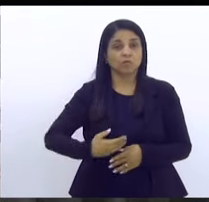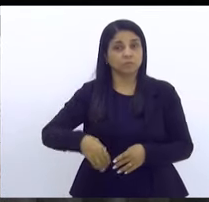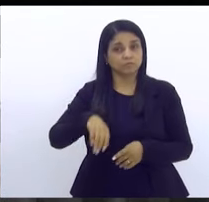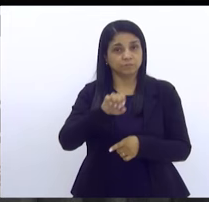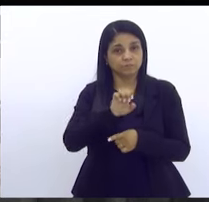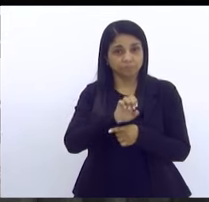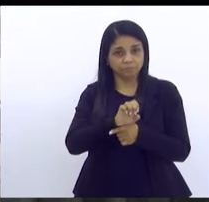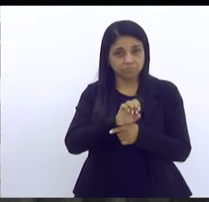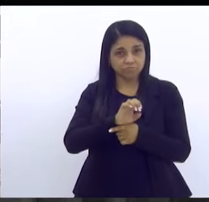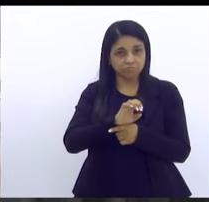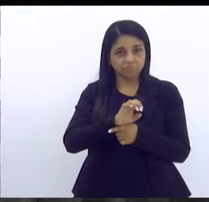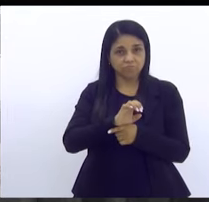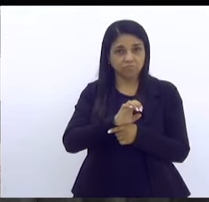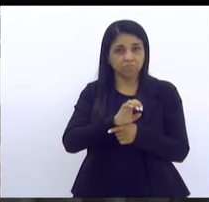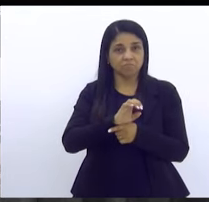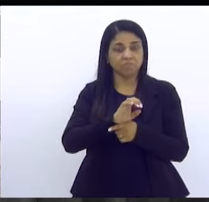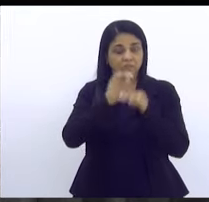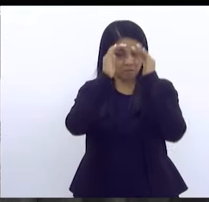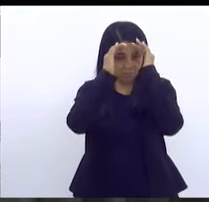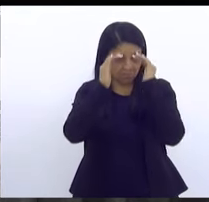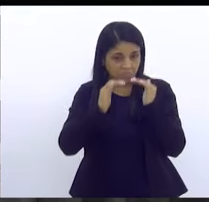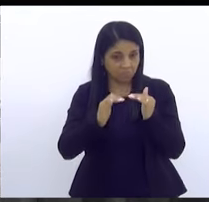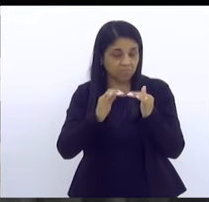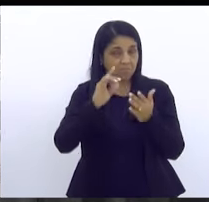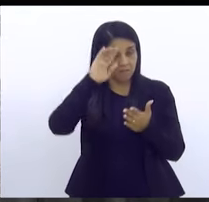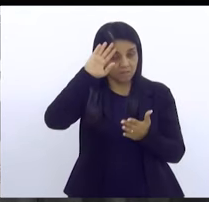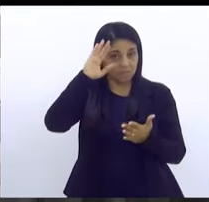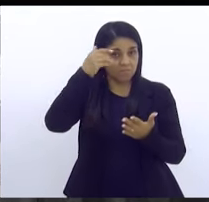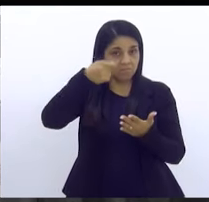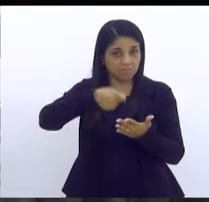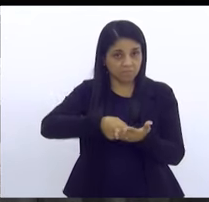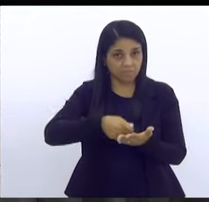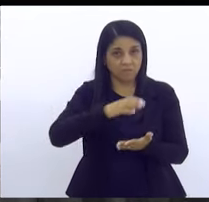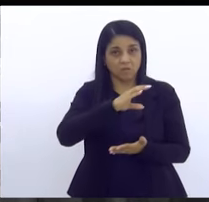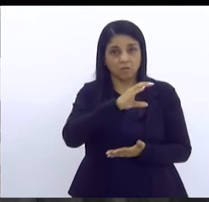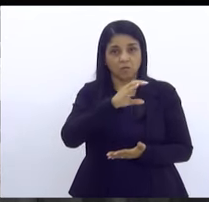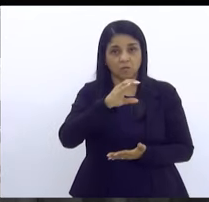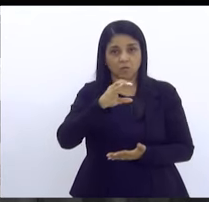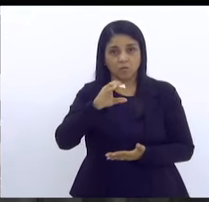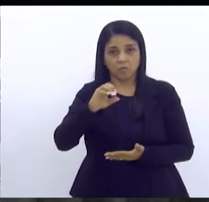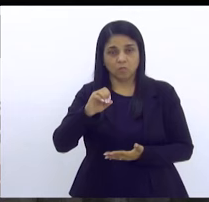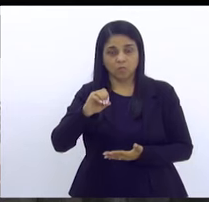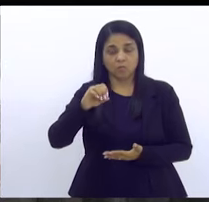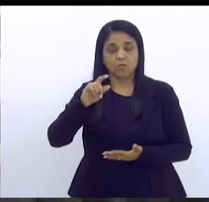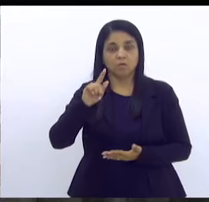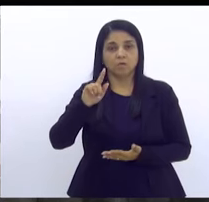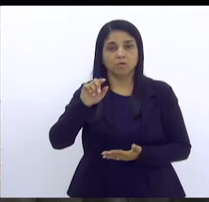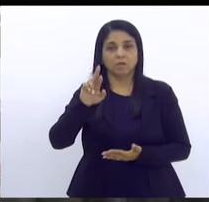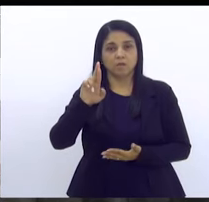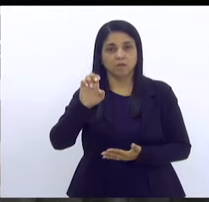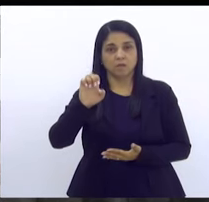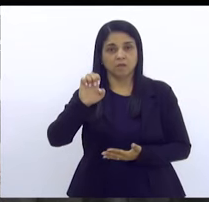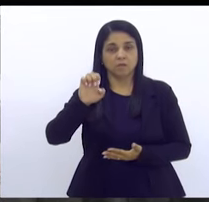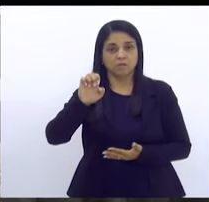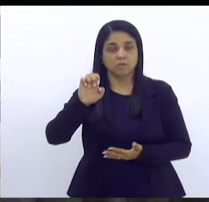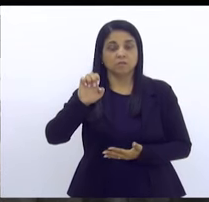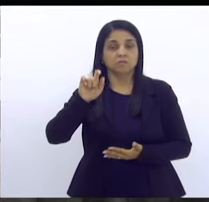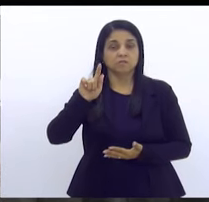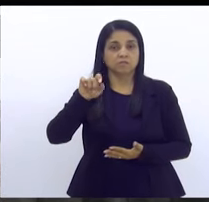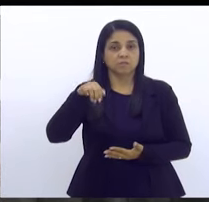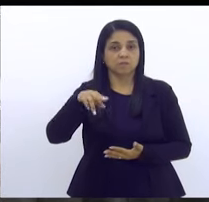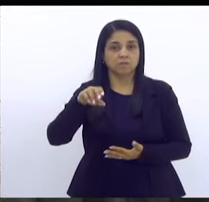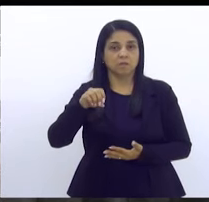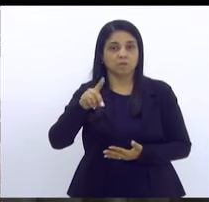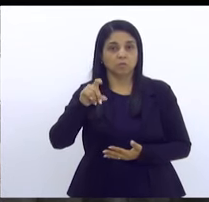submeter as decisões anteriormente adotadas pela Corregedoria Geral Unificada a essa comissão mista,